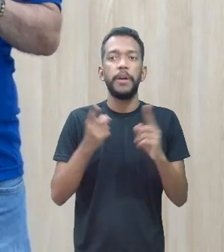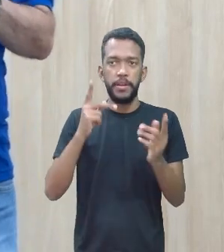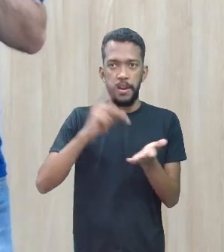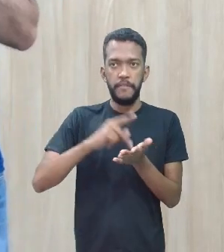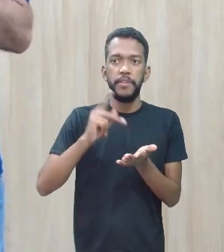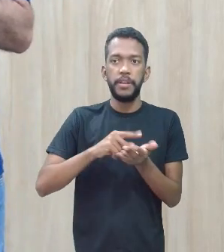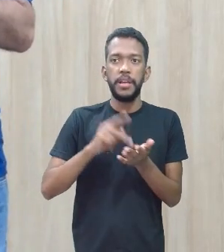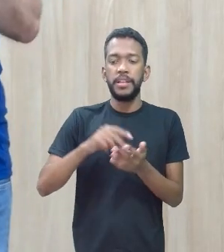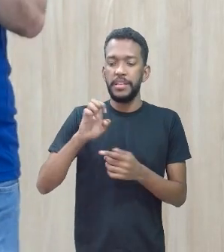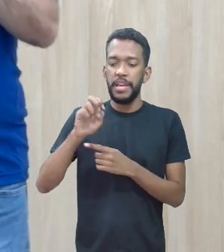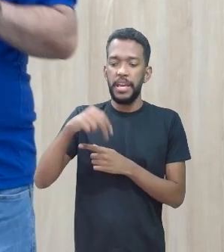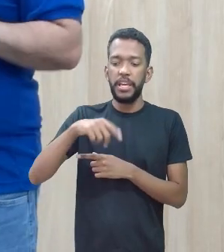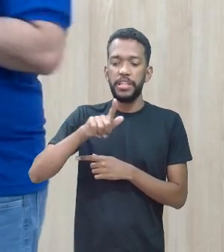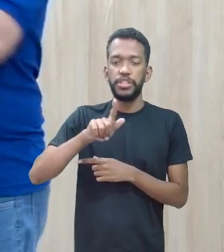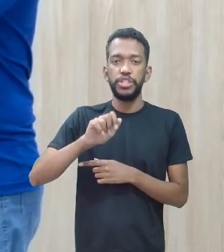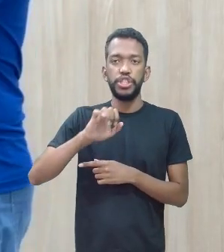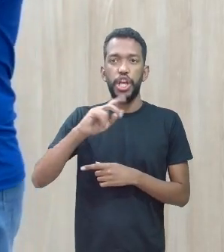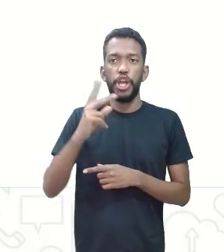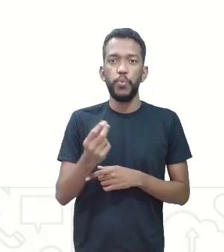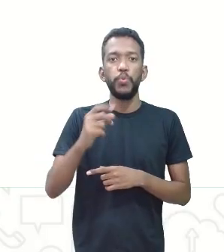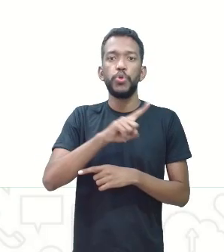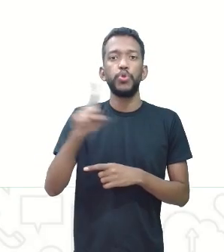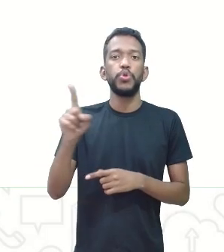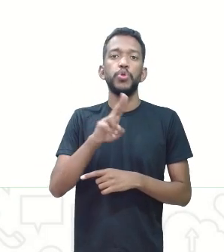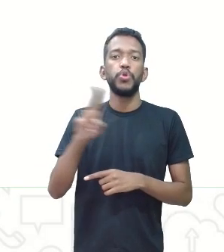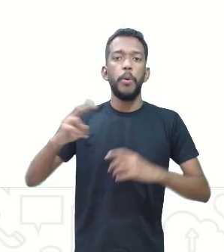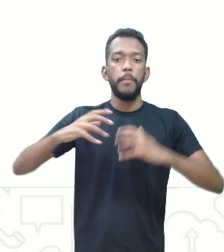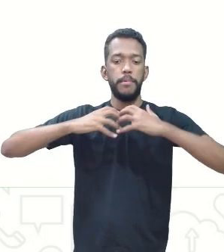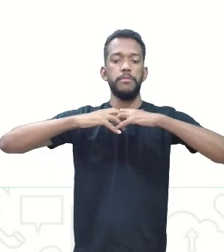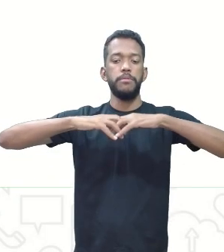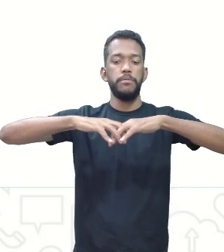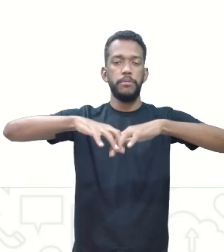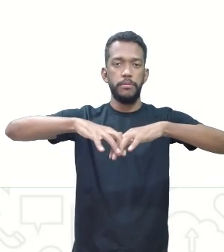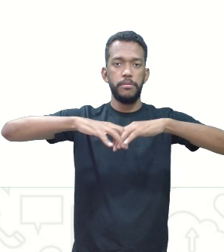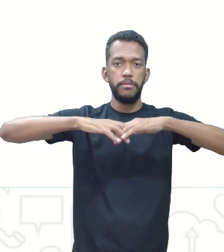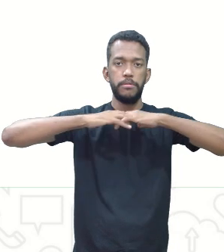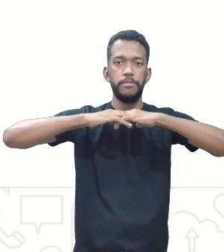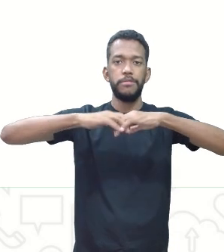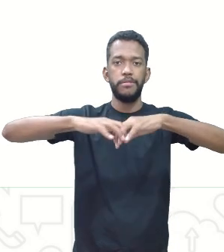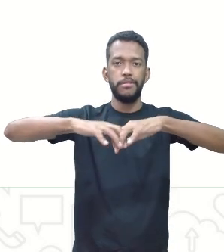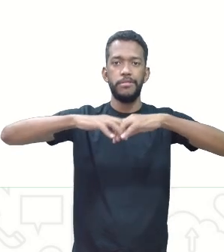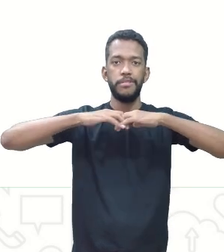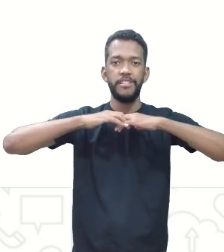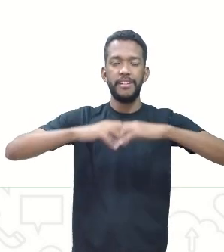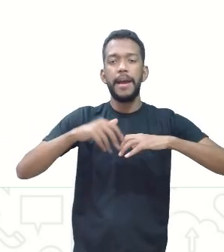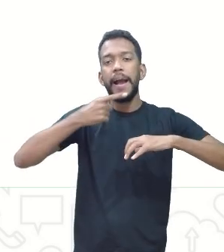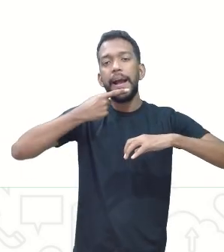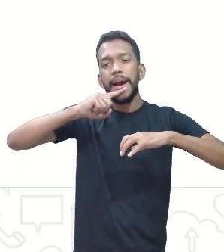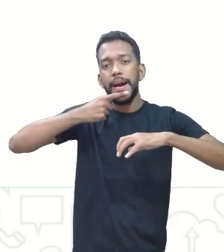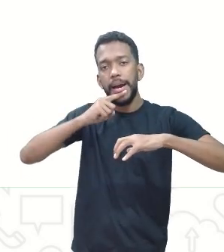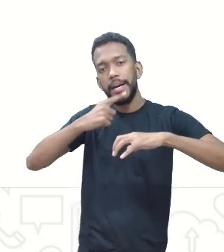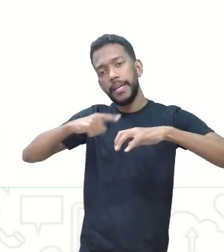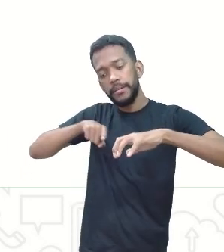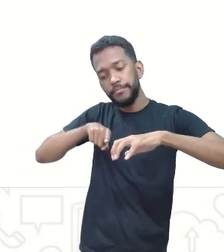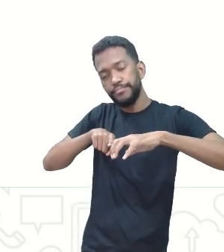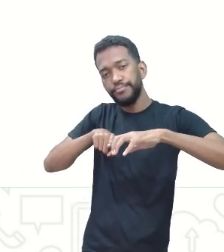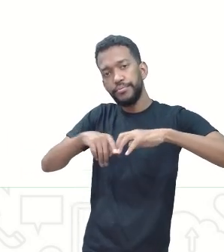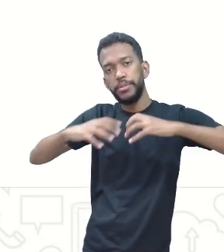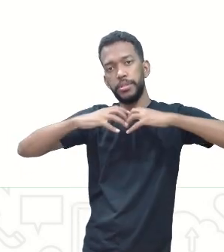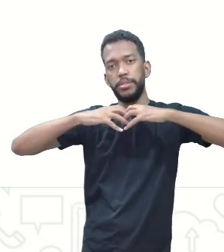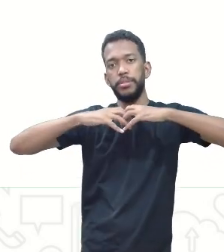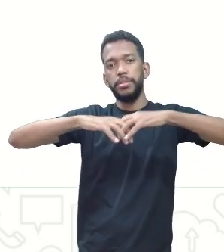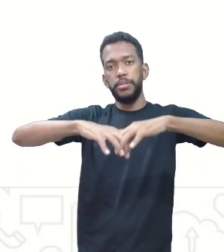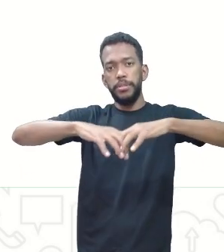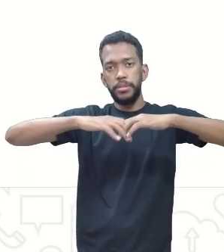realidade, o engenho era apenas essa engenhoca aqui de moer, a cana-de-açúcar,